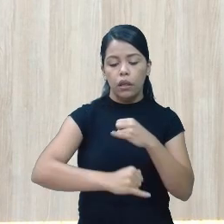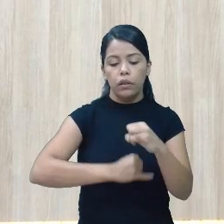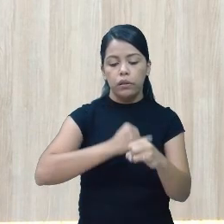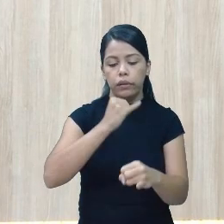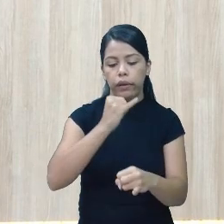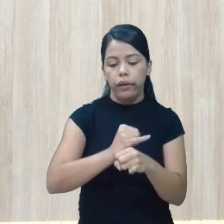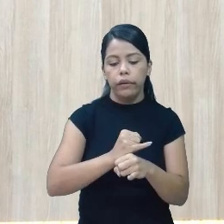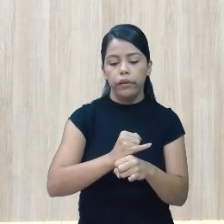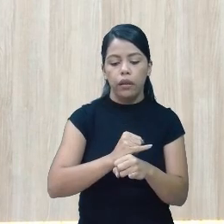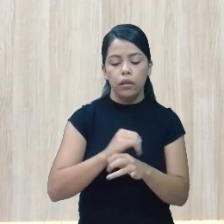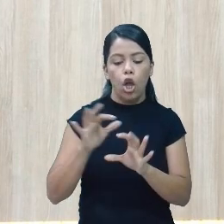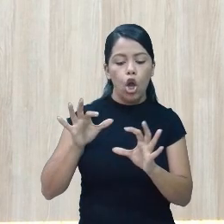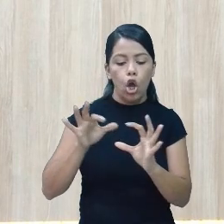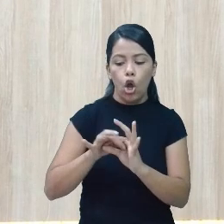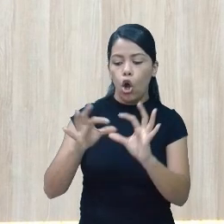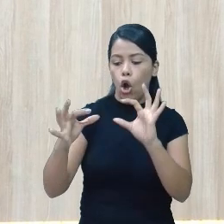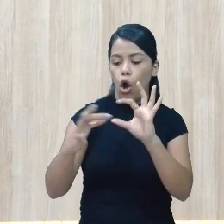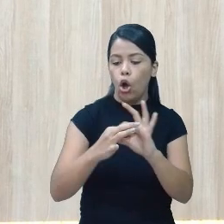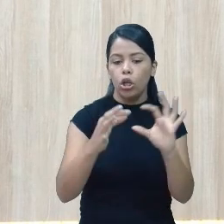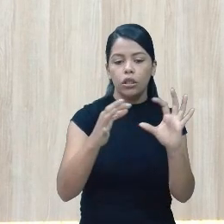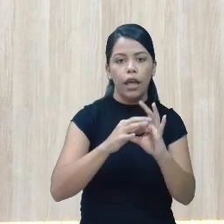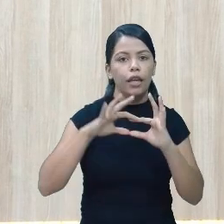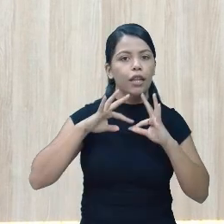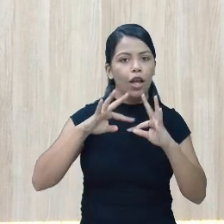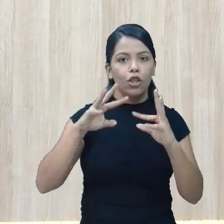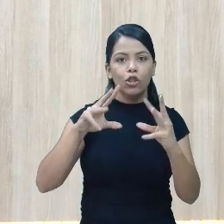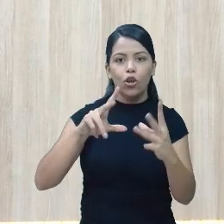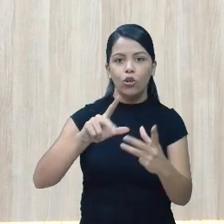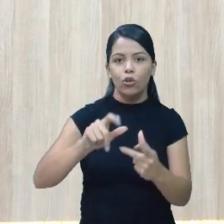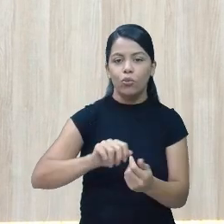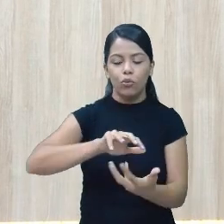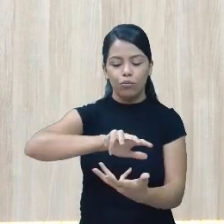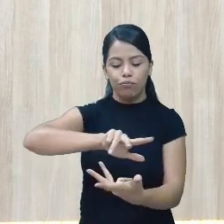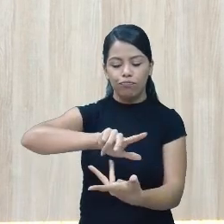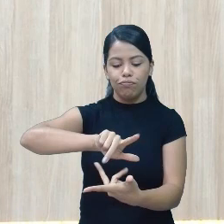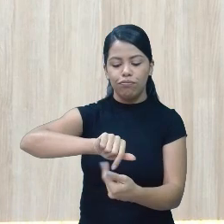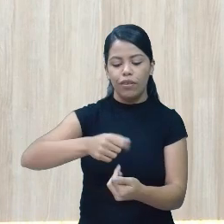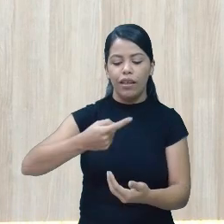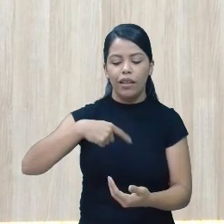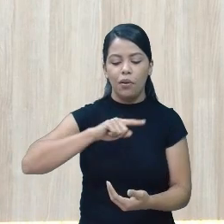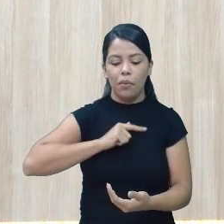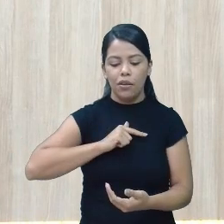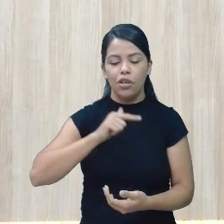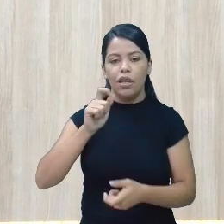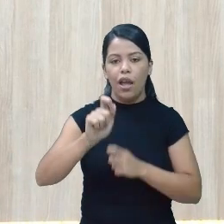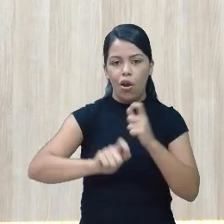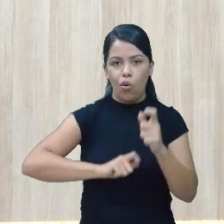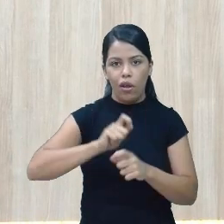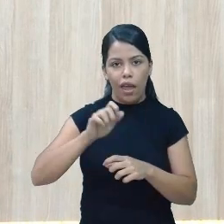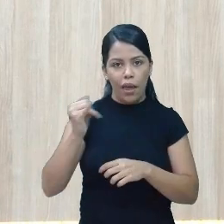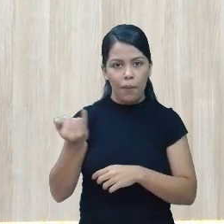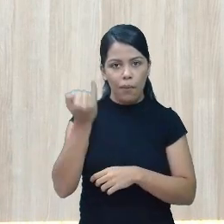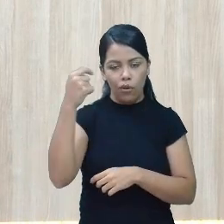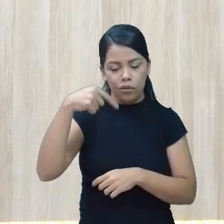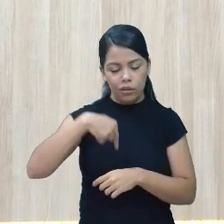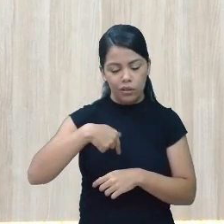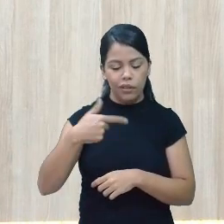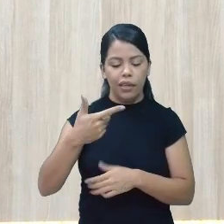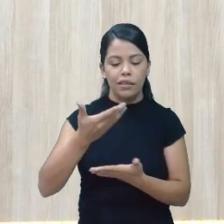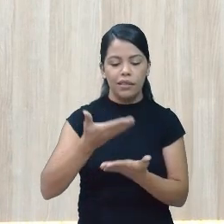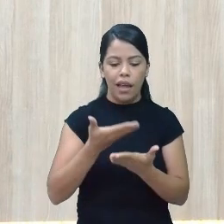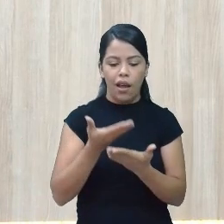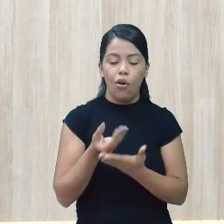pessoas conectadas, tá certo? Então é papel da gente nessas 3 aulas tentar observar que a quantidade muito grande